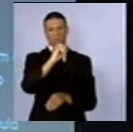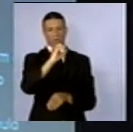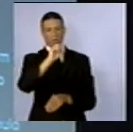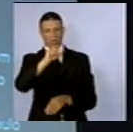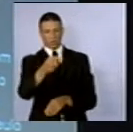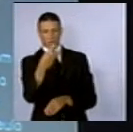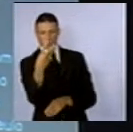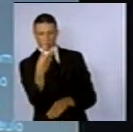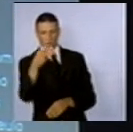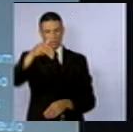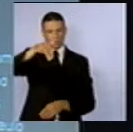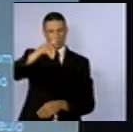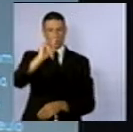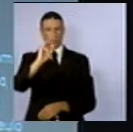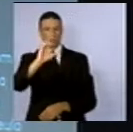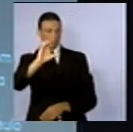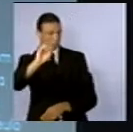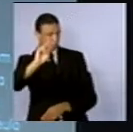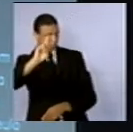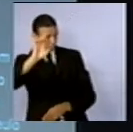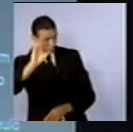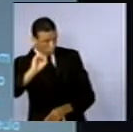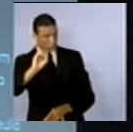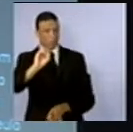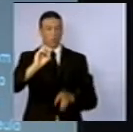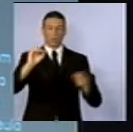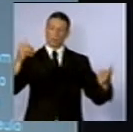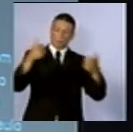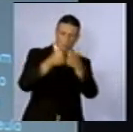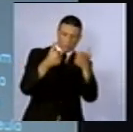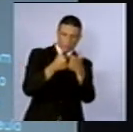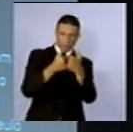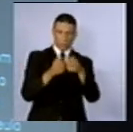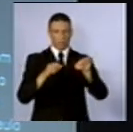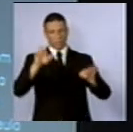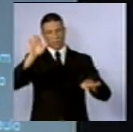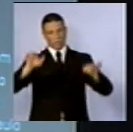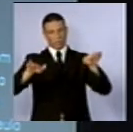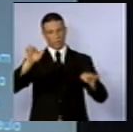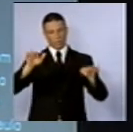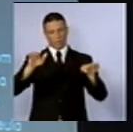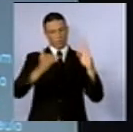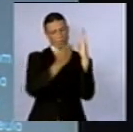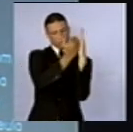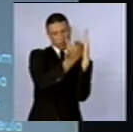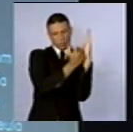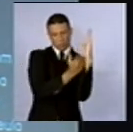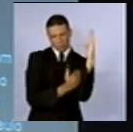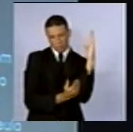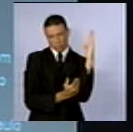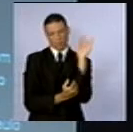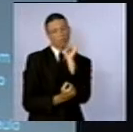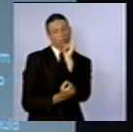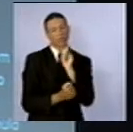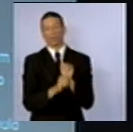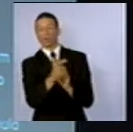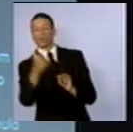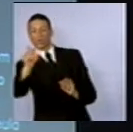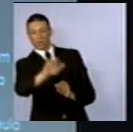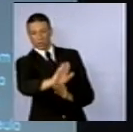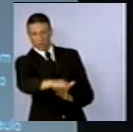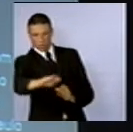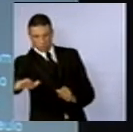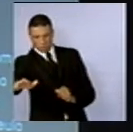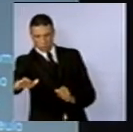microtesla eh comparadas as expostas abaixo de zer aquelas eh que estavam expostas abaixo de